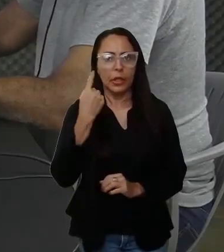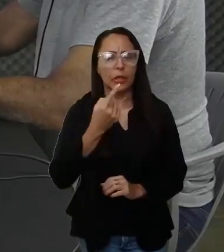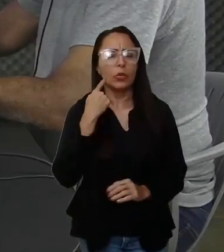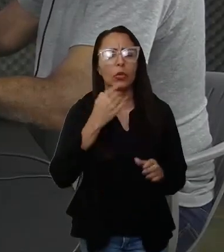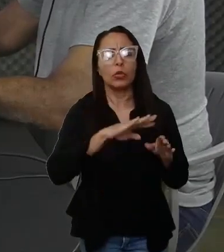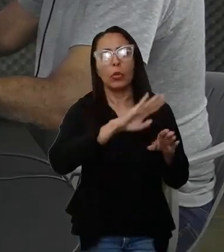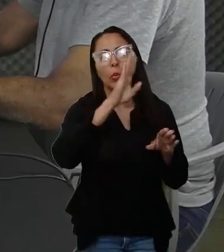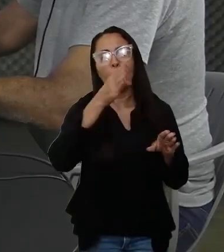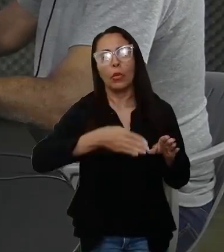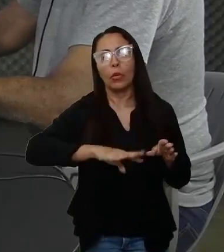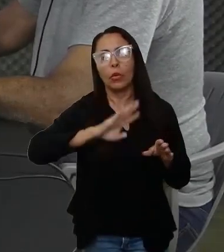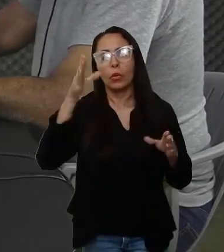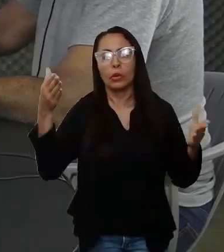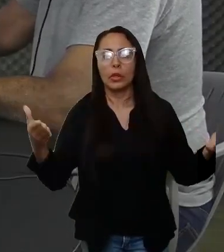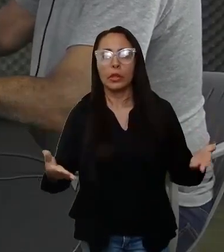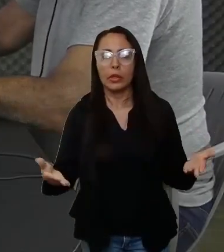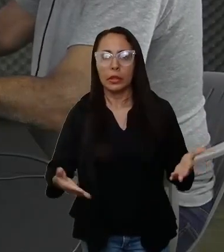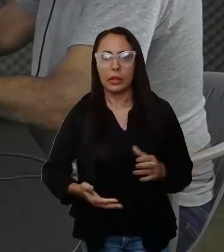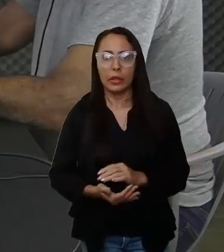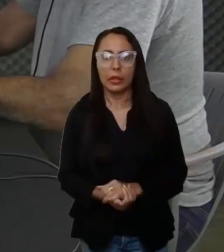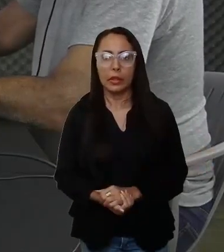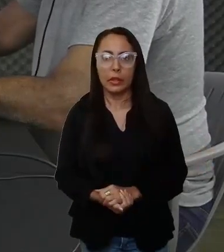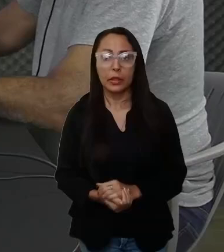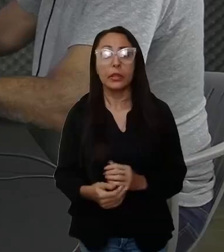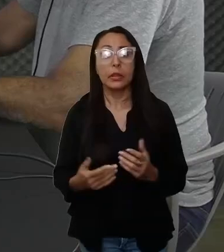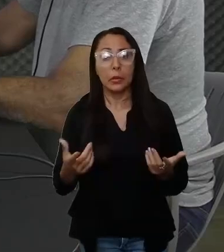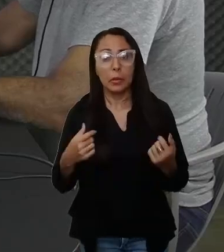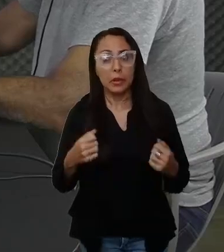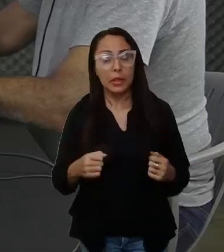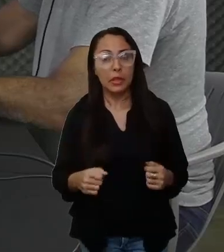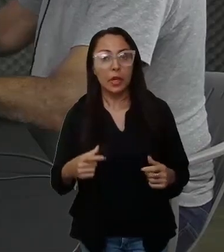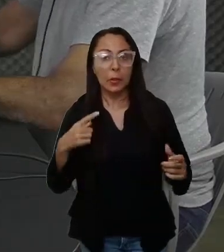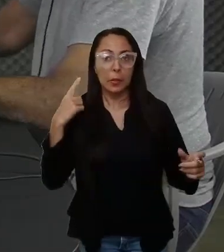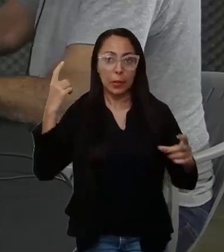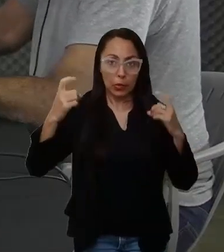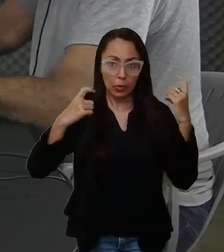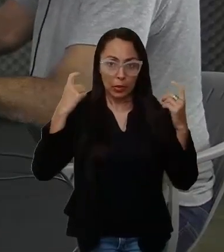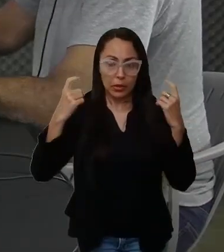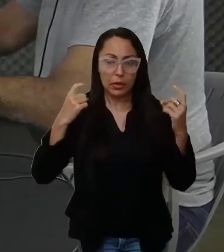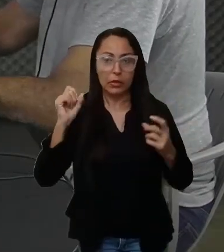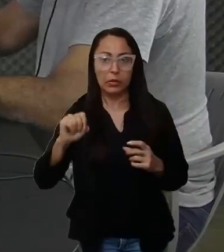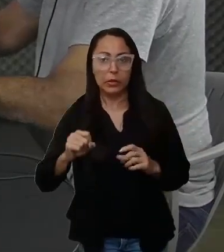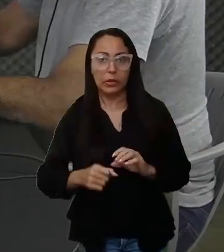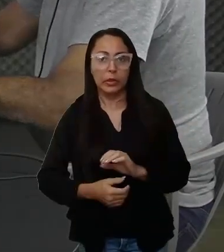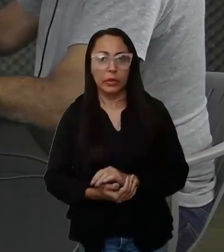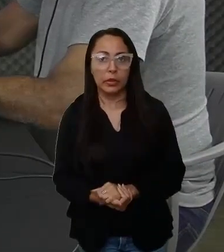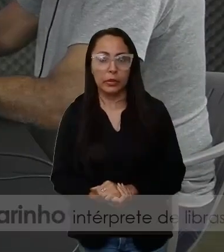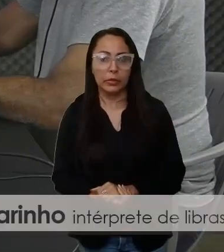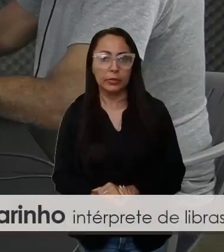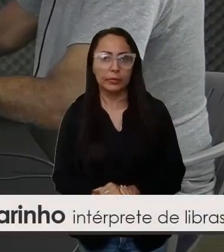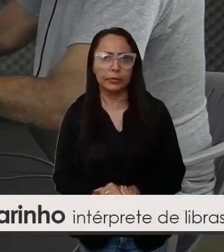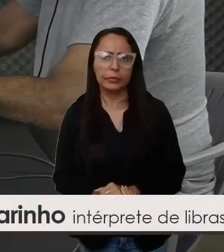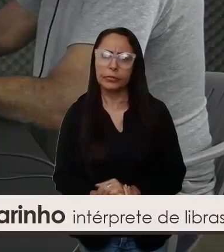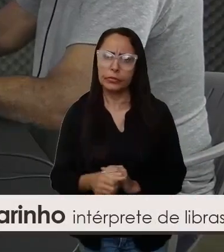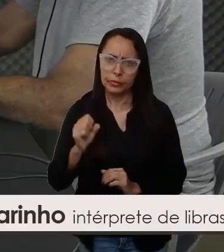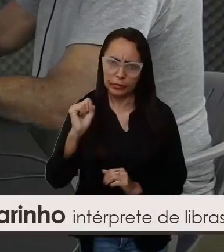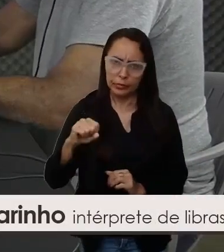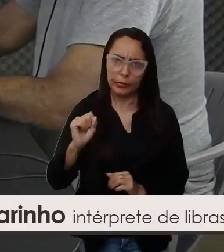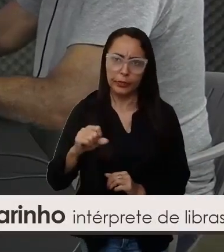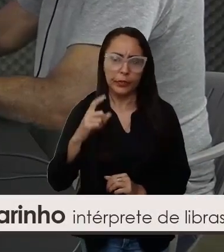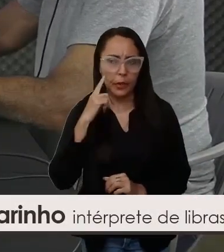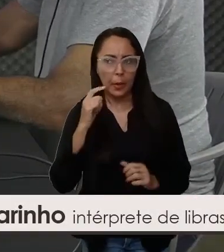nossos morros aqui, eles também têm que ter essa mesma preocupação devido ao volume de chuva que cai. Com certeza.